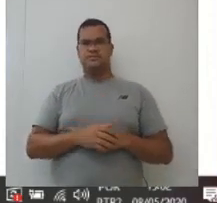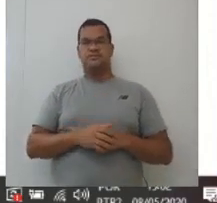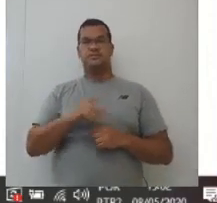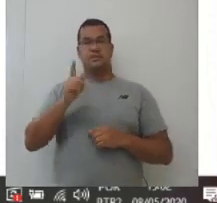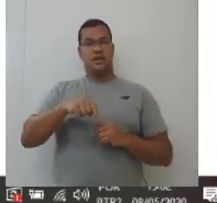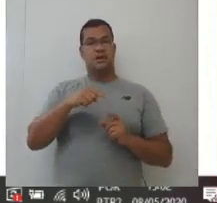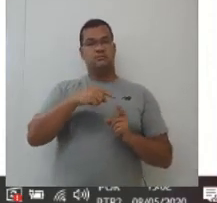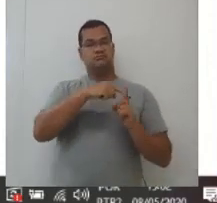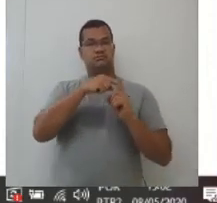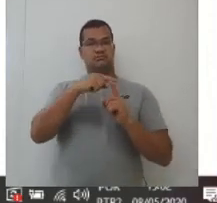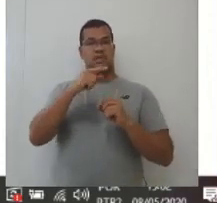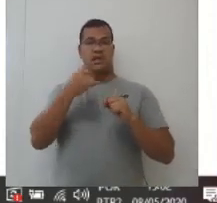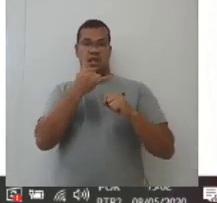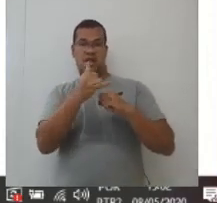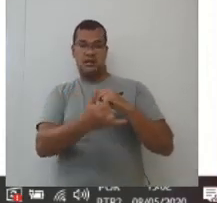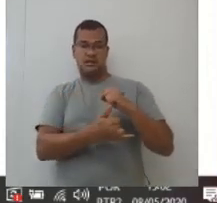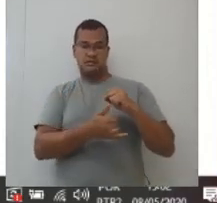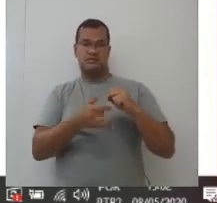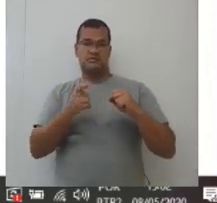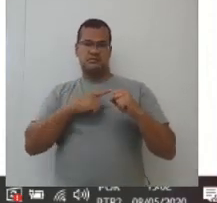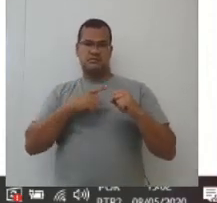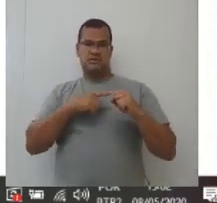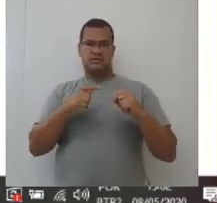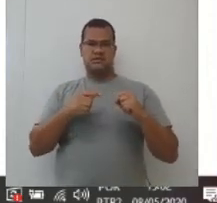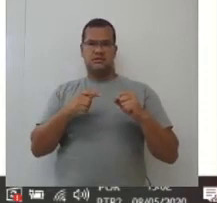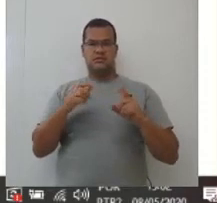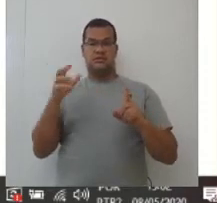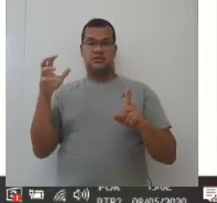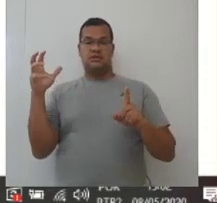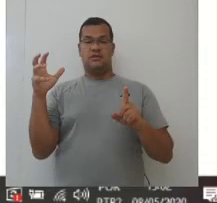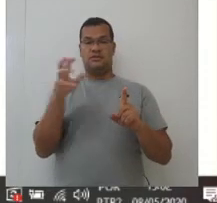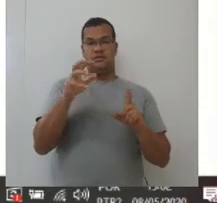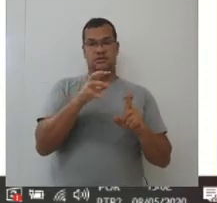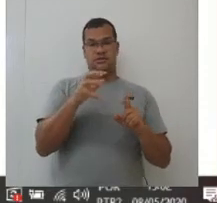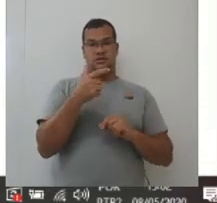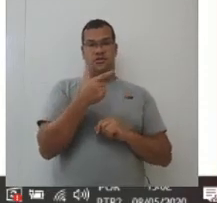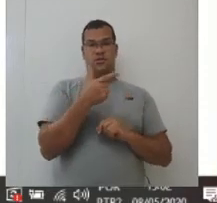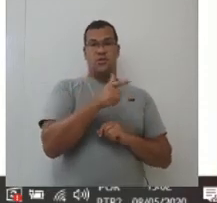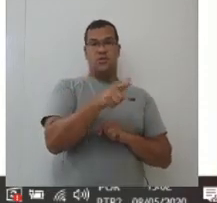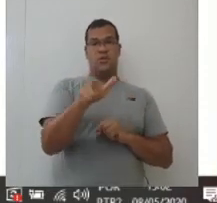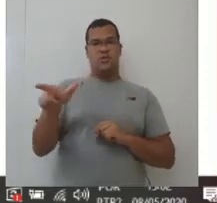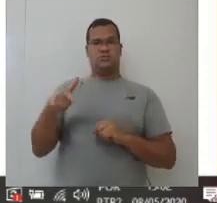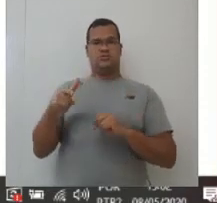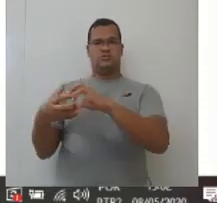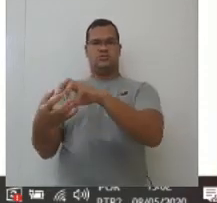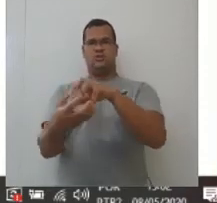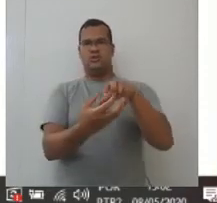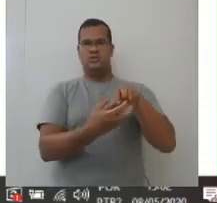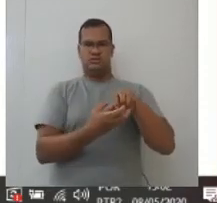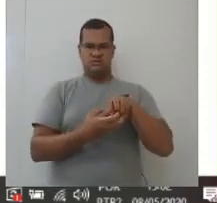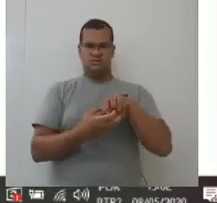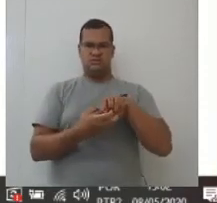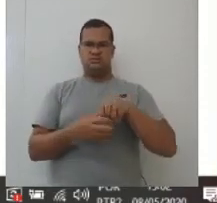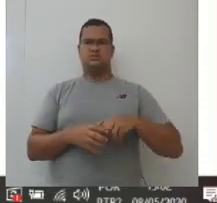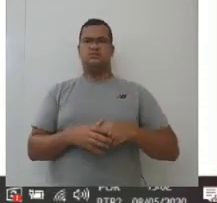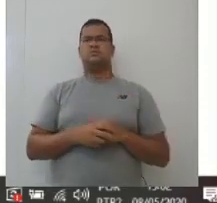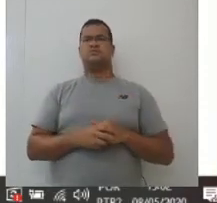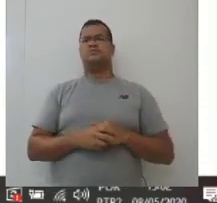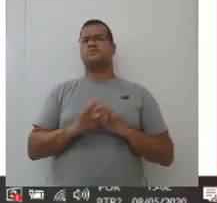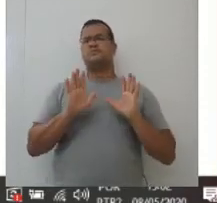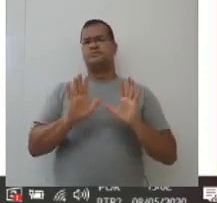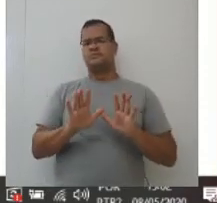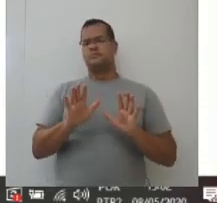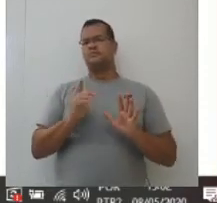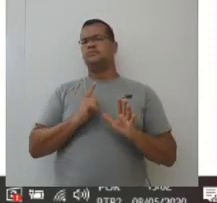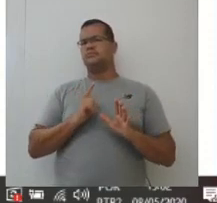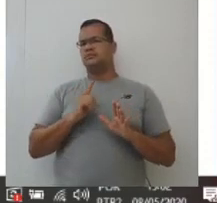Um corpo eletrizado influencia o meio ao seu redor, gerando um campo. É claro